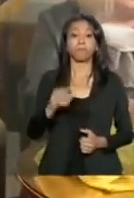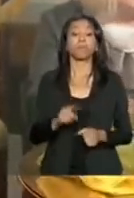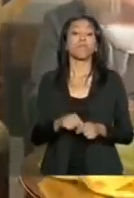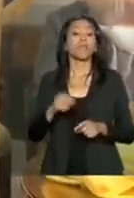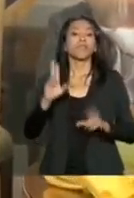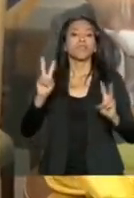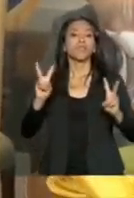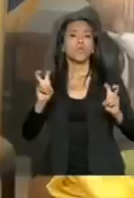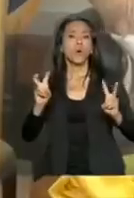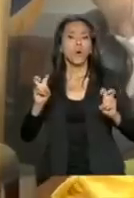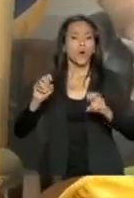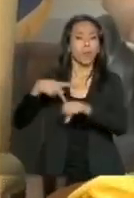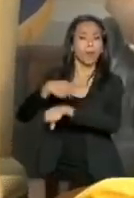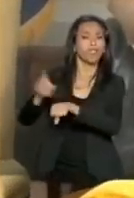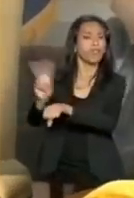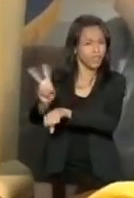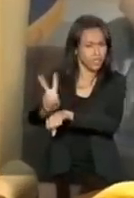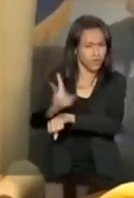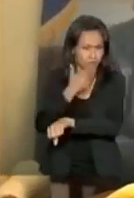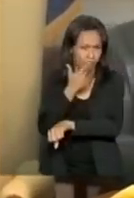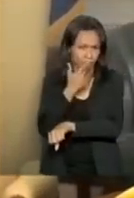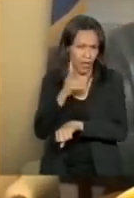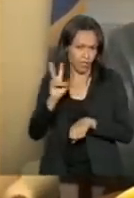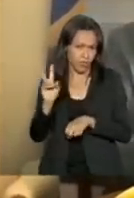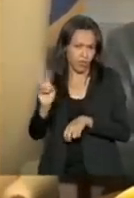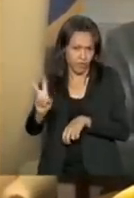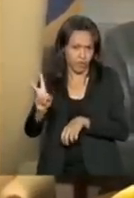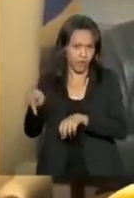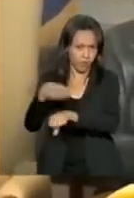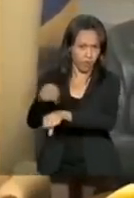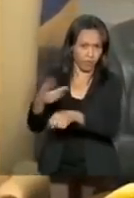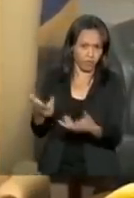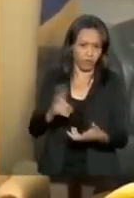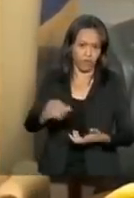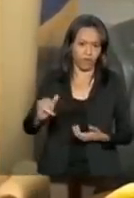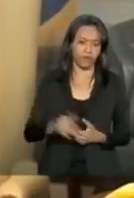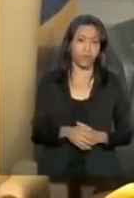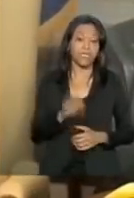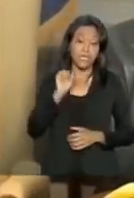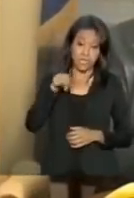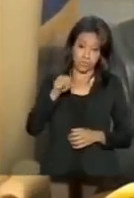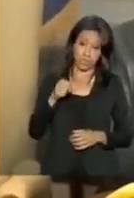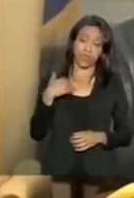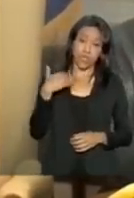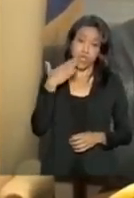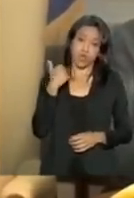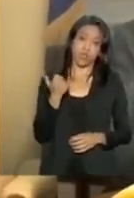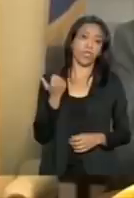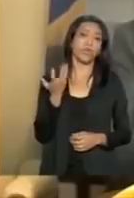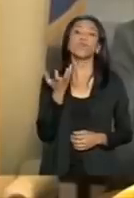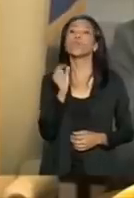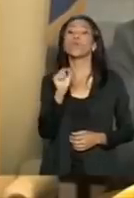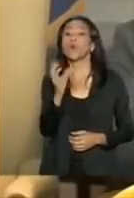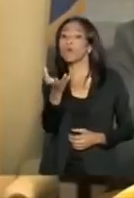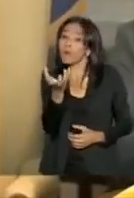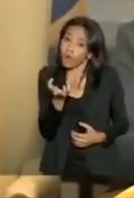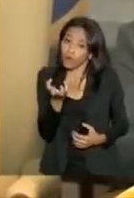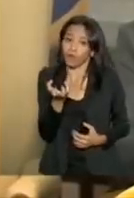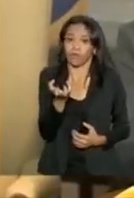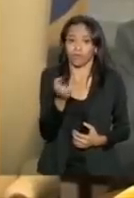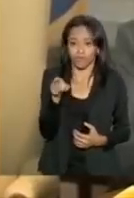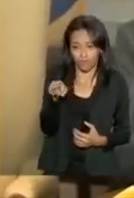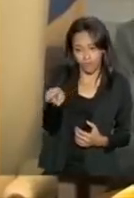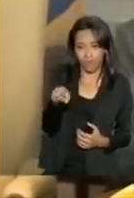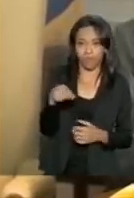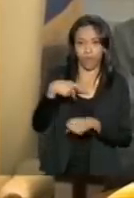A Venezuela, o senhor vai falar sobre a Venezuela com o presidente? Sim, eu sei exatamente o que eu quero para a Venezuela, mas nós temos